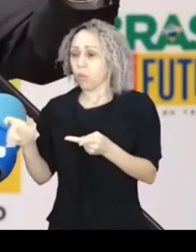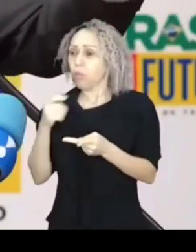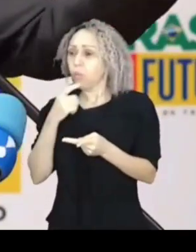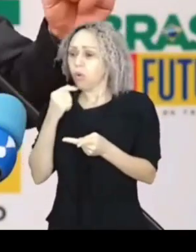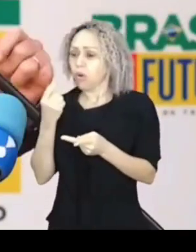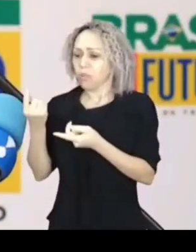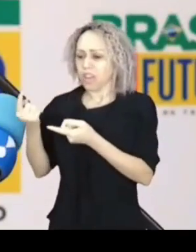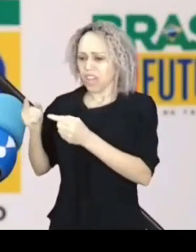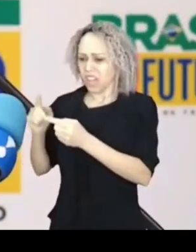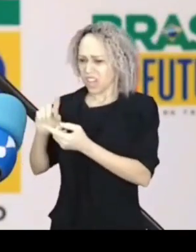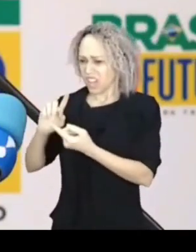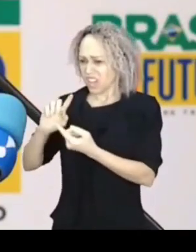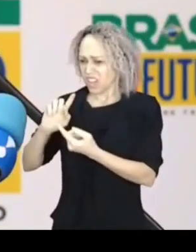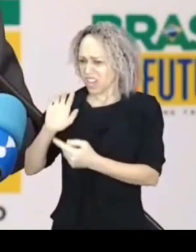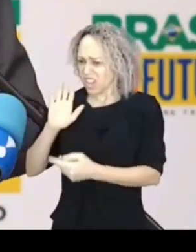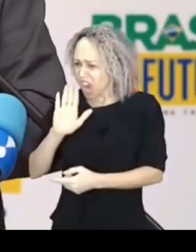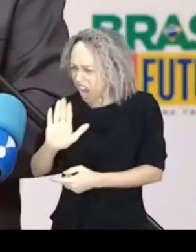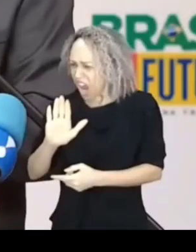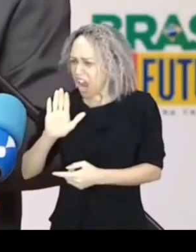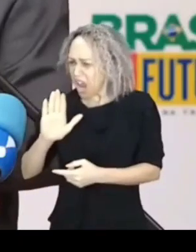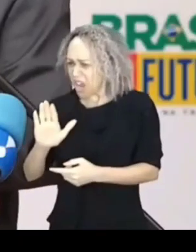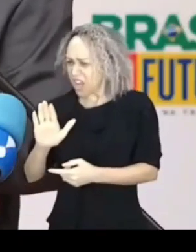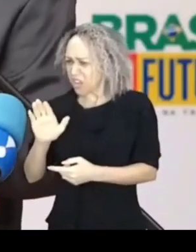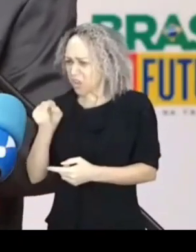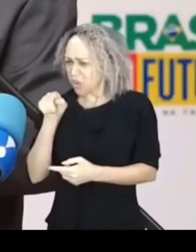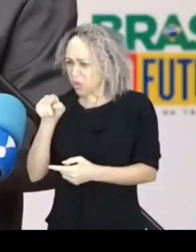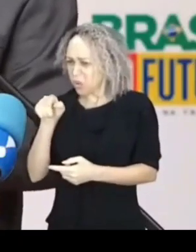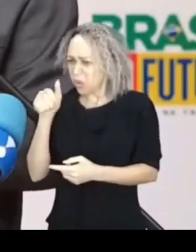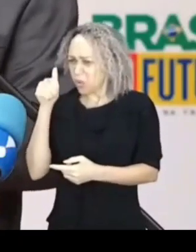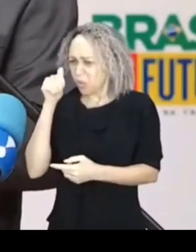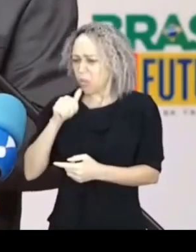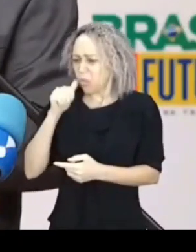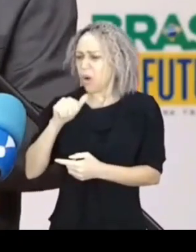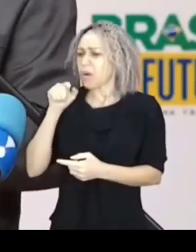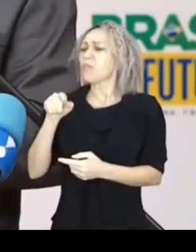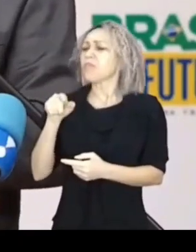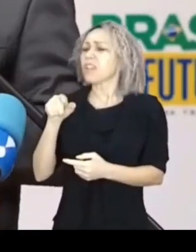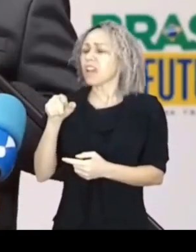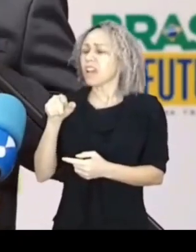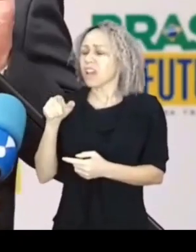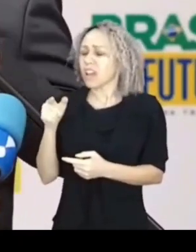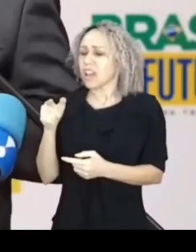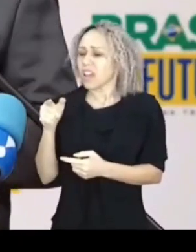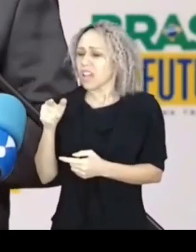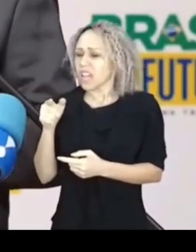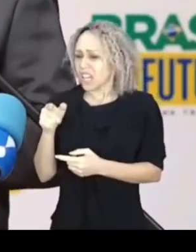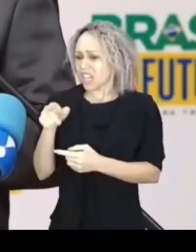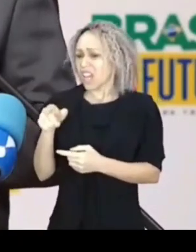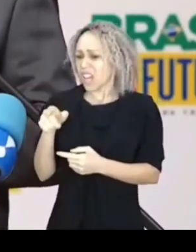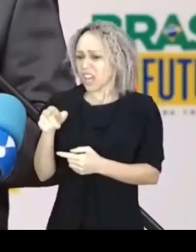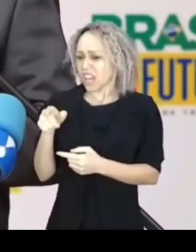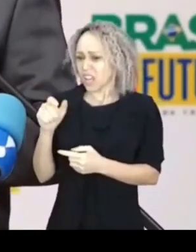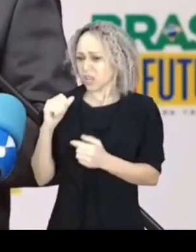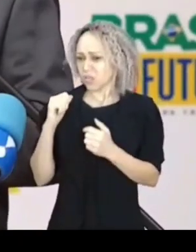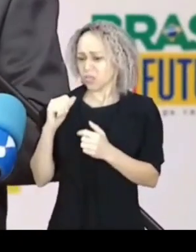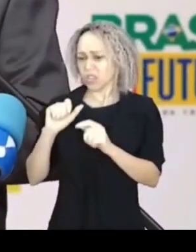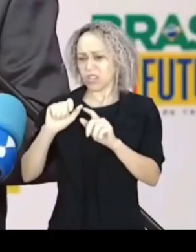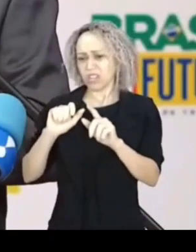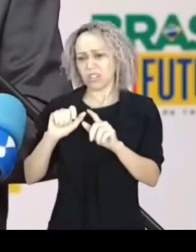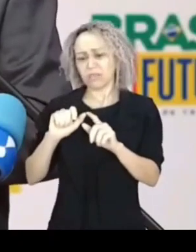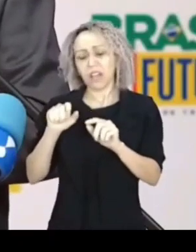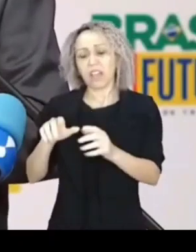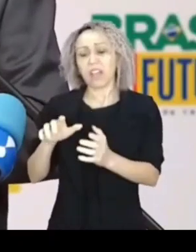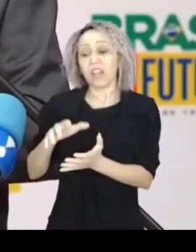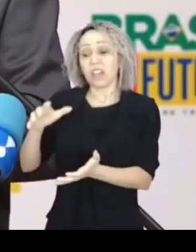mais receber cesta básica, também era fazendeiro e também recebia o Auxílio Brasil. Essa gente não vai receber. Essa gente pode